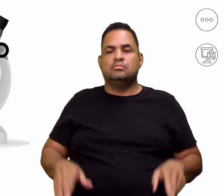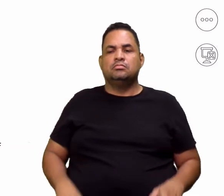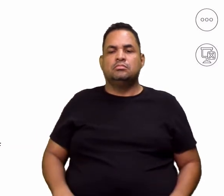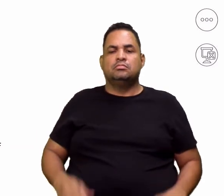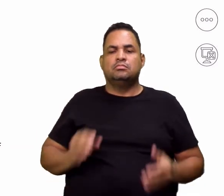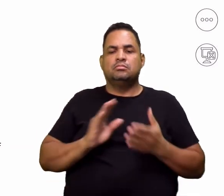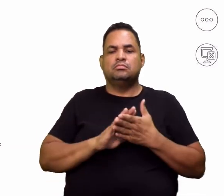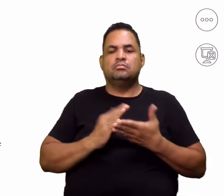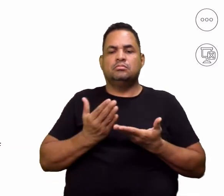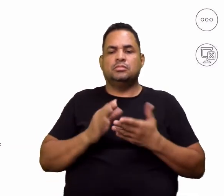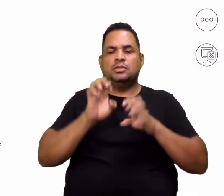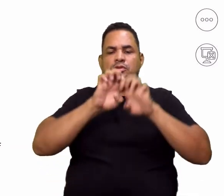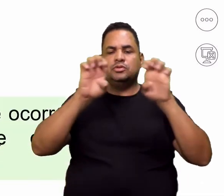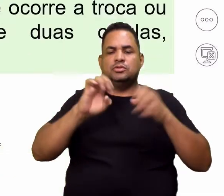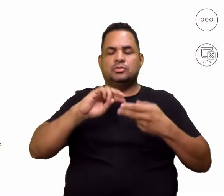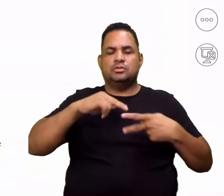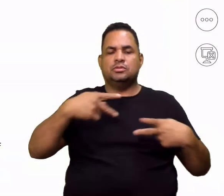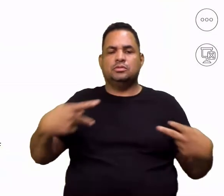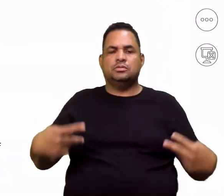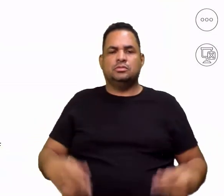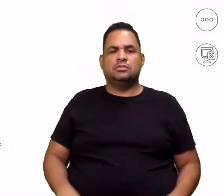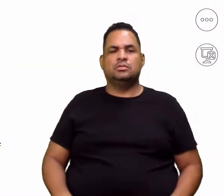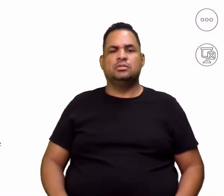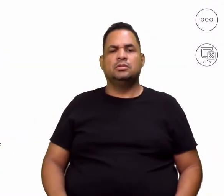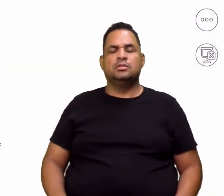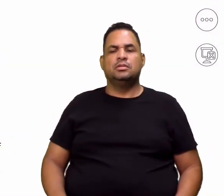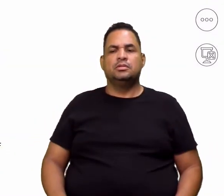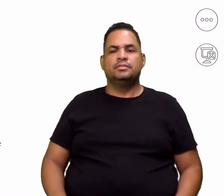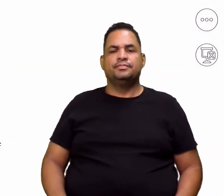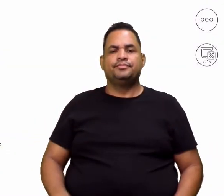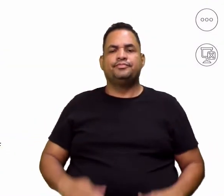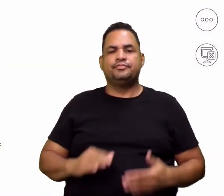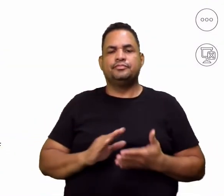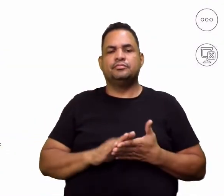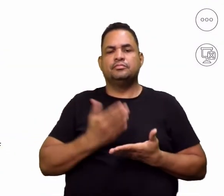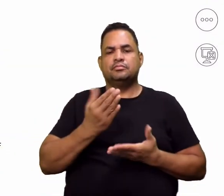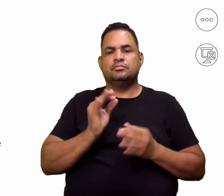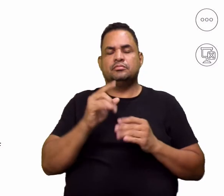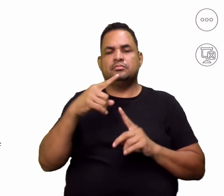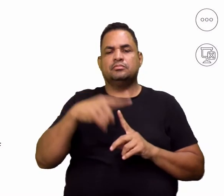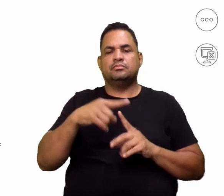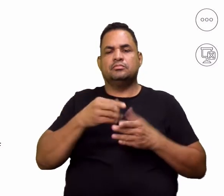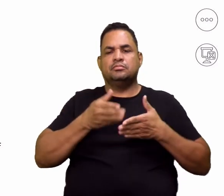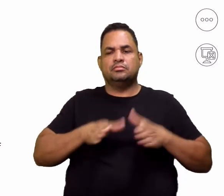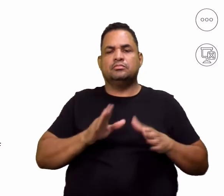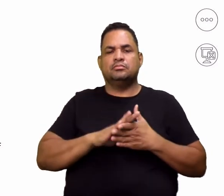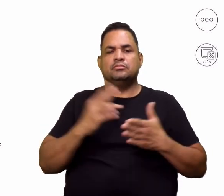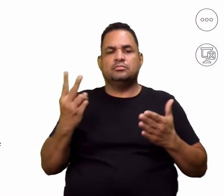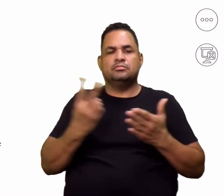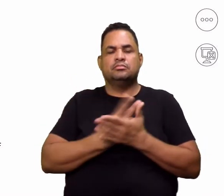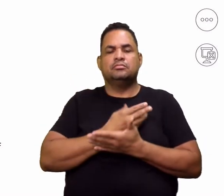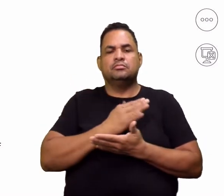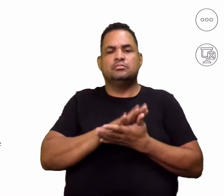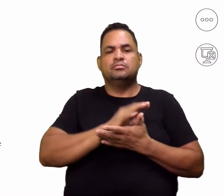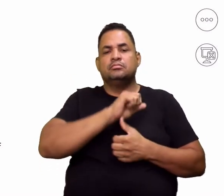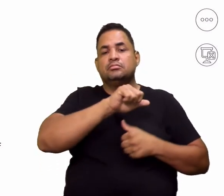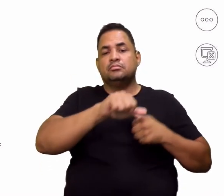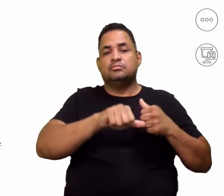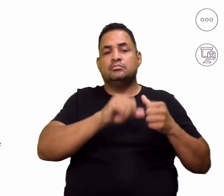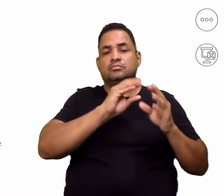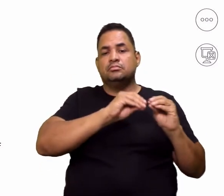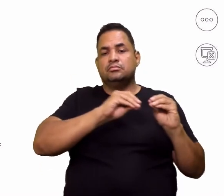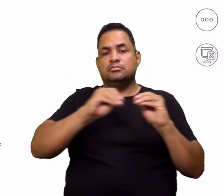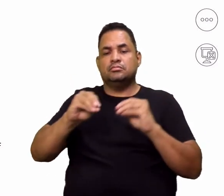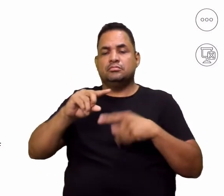estrutura genética. Então vamos acompanhar aqui. Conjugação é o tipo de reprodução em que ocorre troca ou transferência